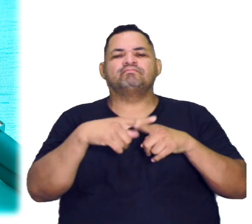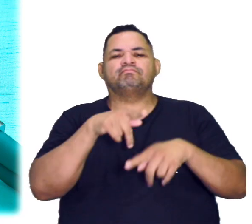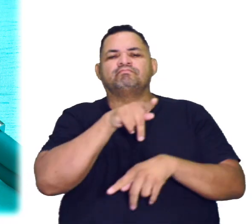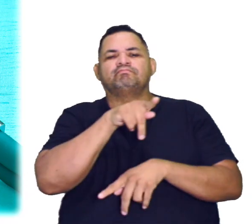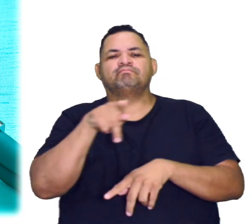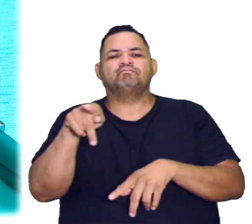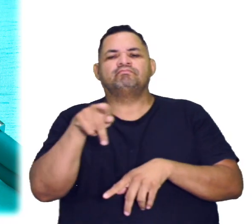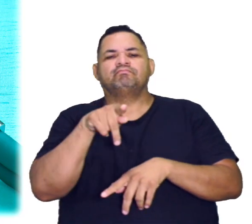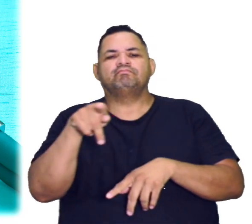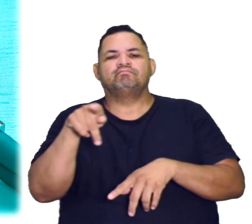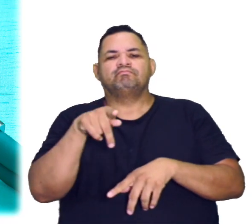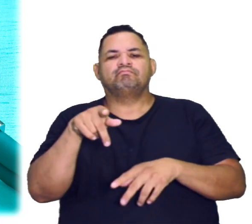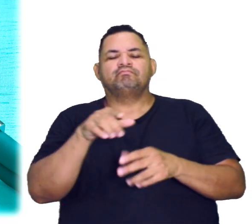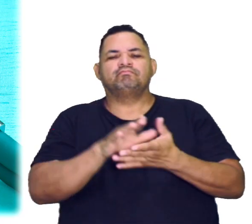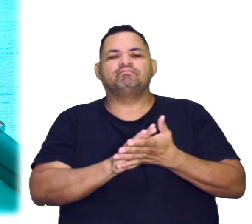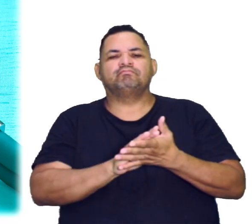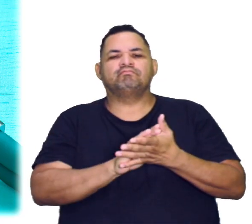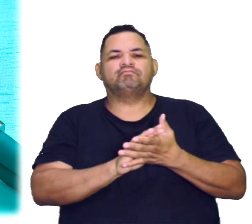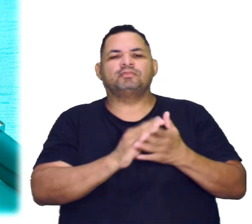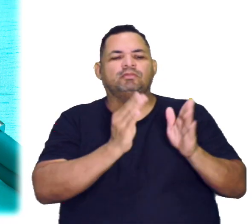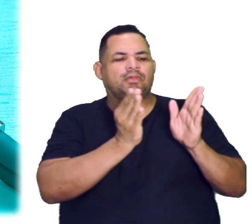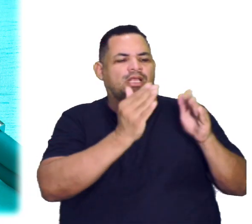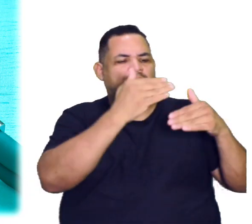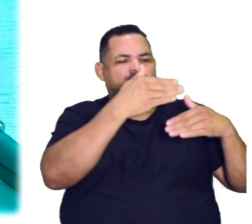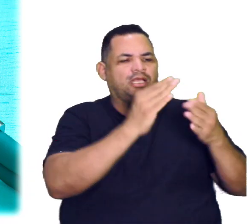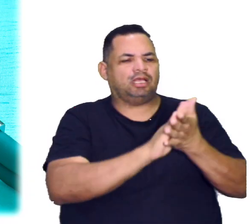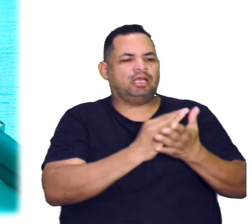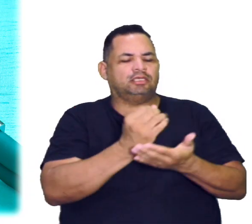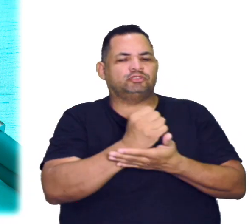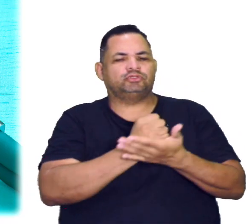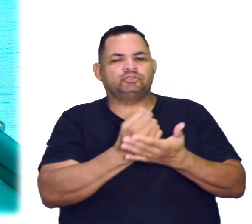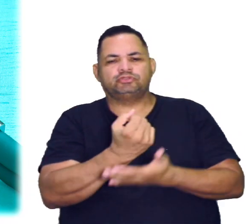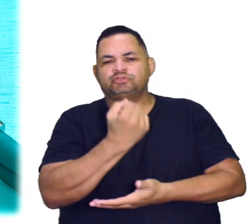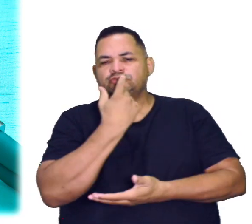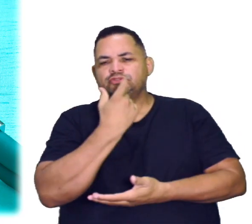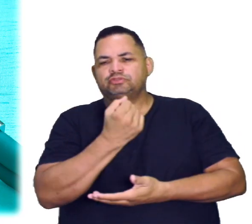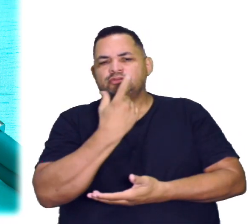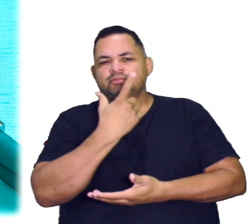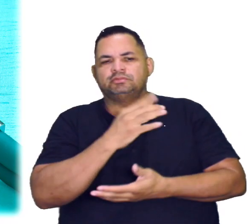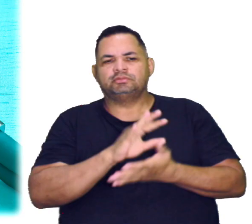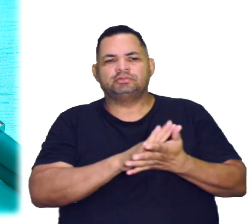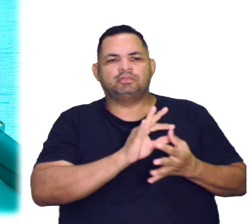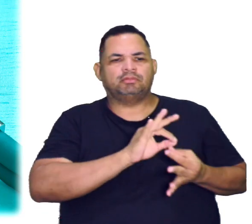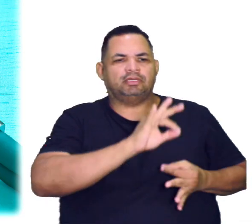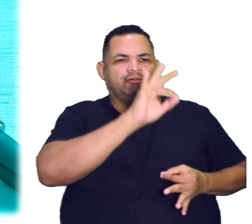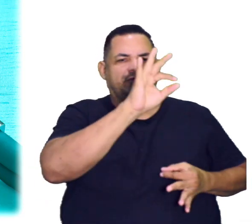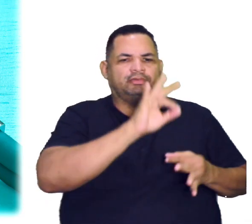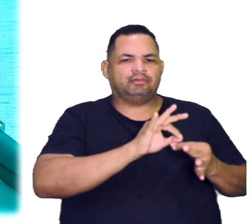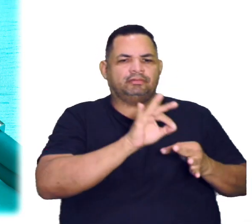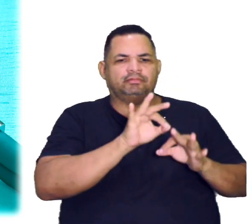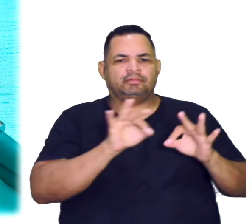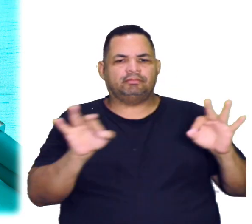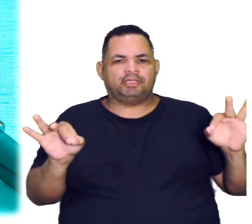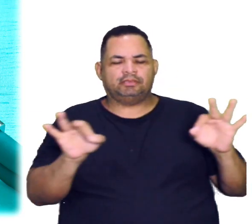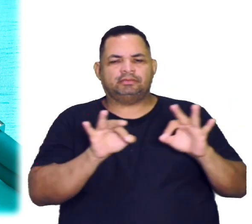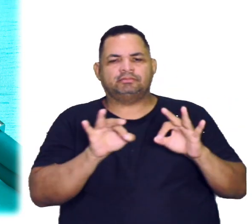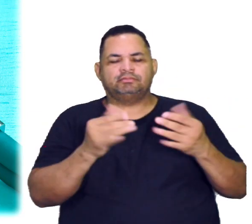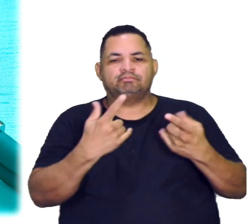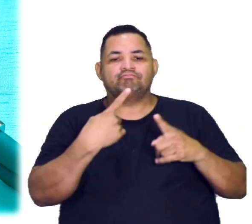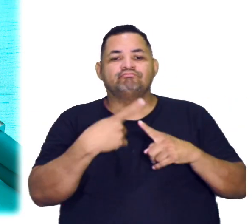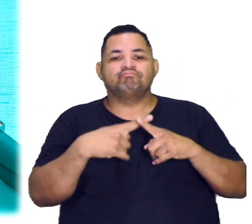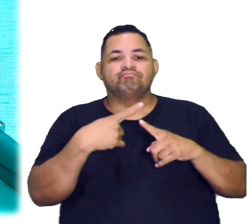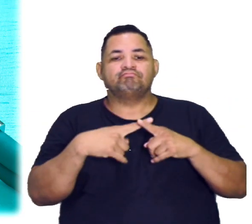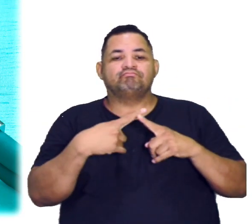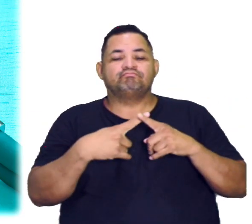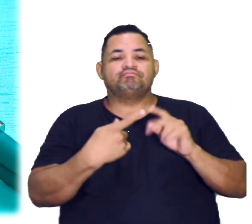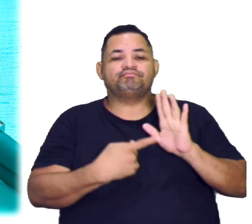colocou uma caixinha de remédio que tem tipo uma fita métrica aqui no meio, né, nessa caixinha de remédio? É